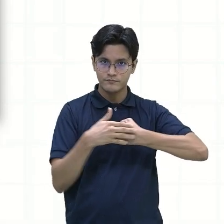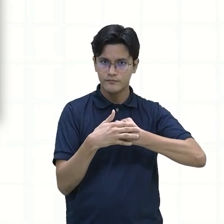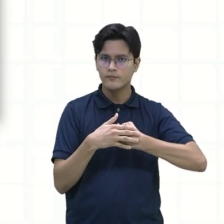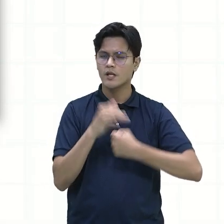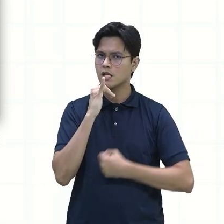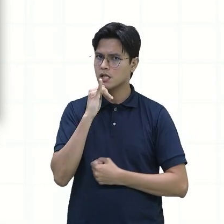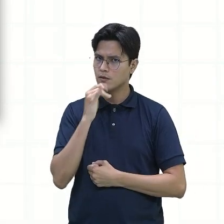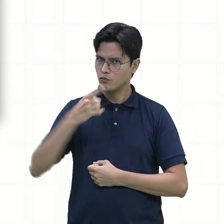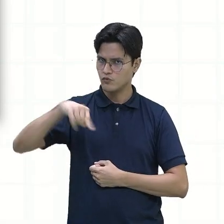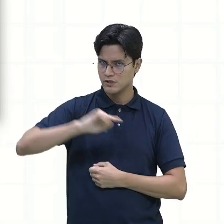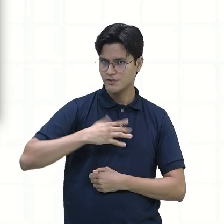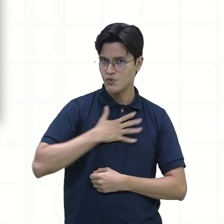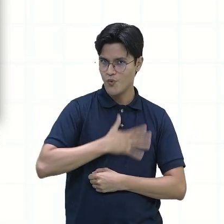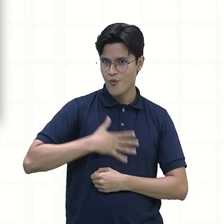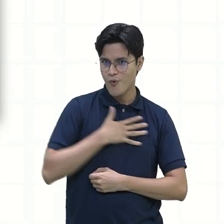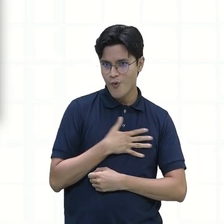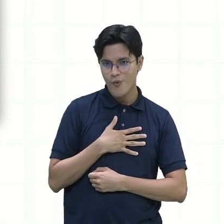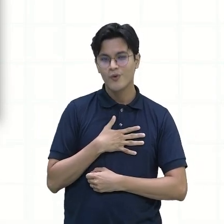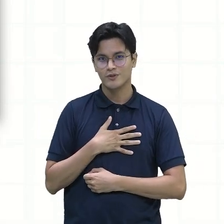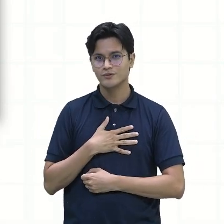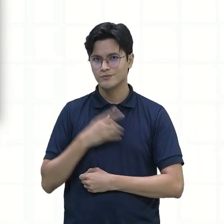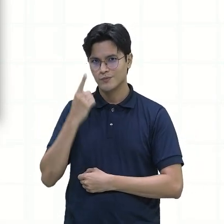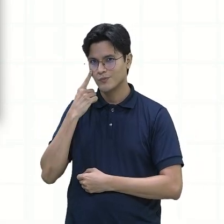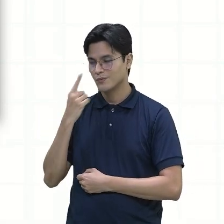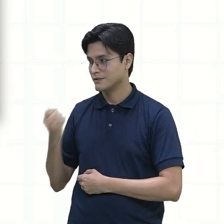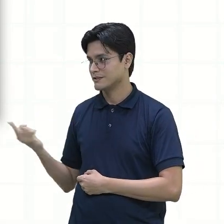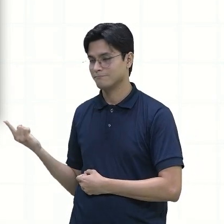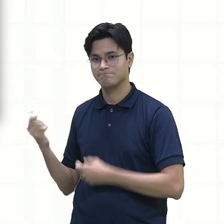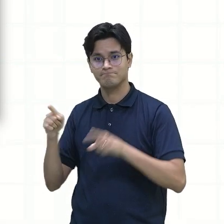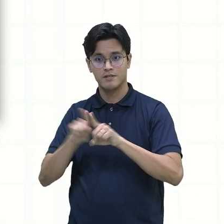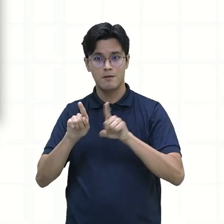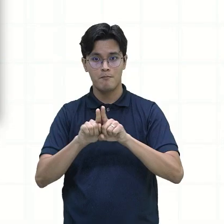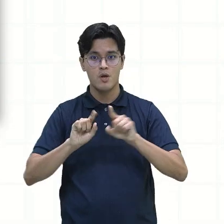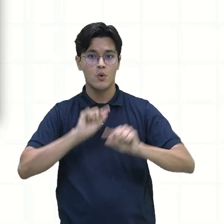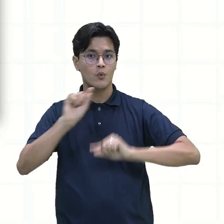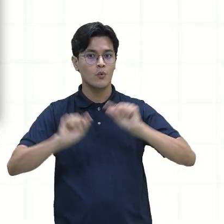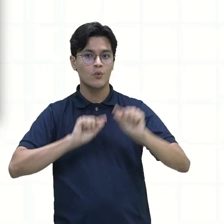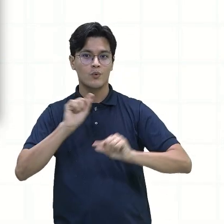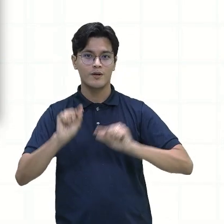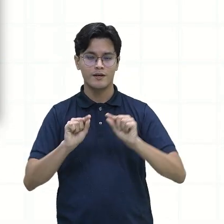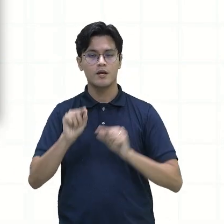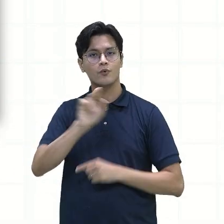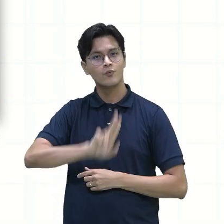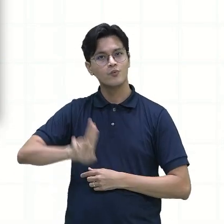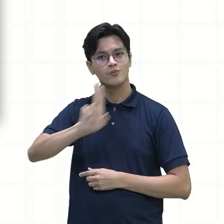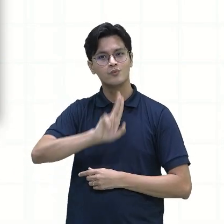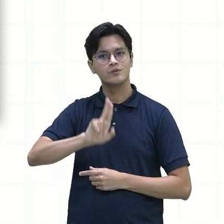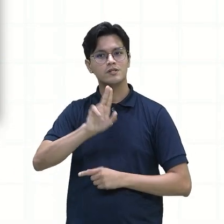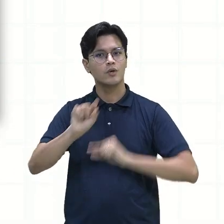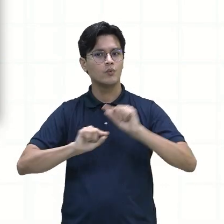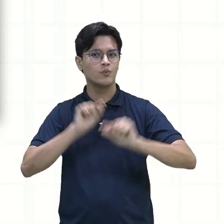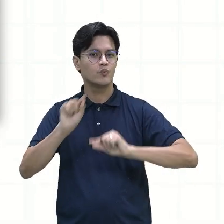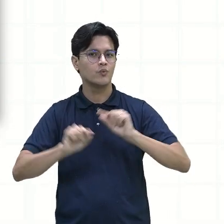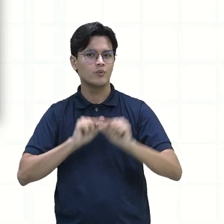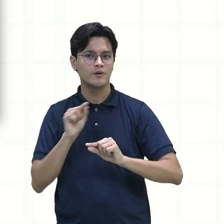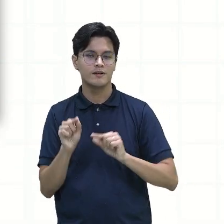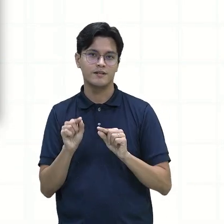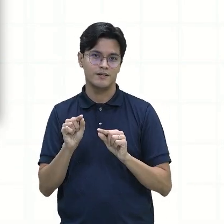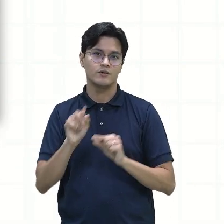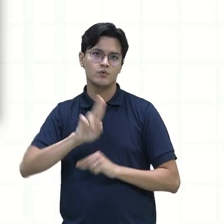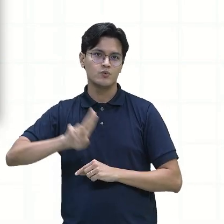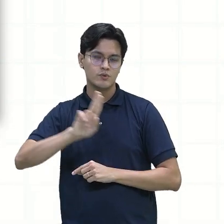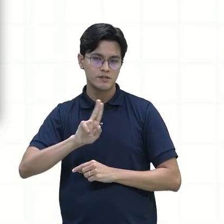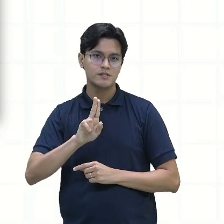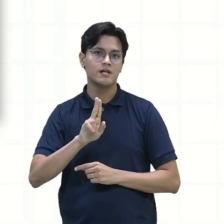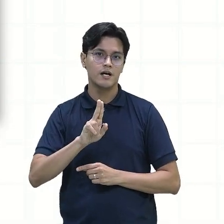que produz esse fruto bonito, né? E que ele é utilizado para poder fazer aquele vinho,